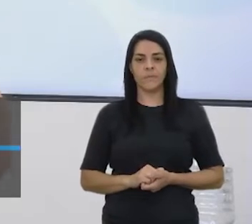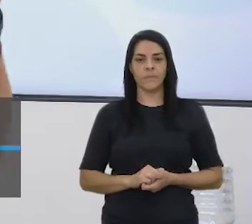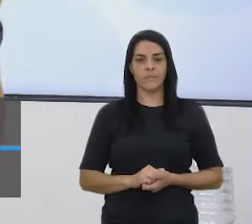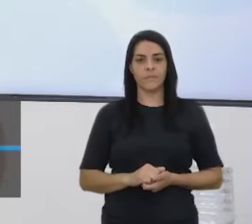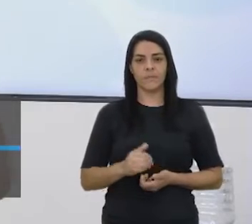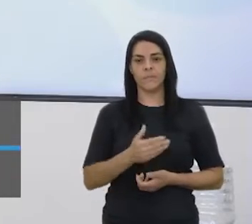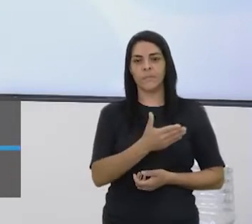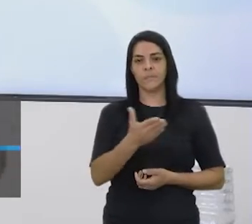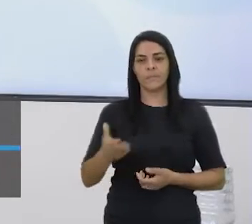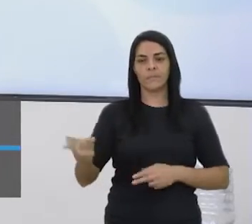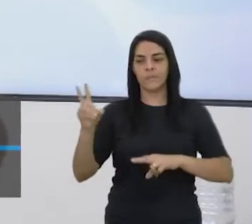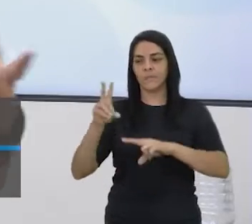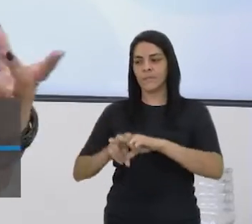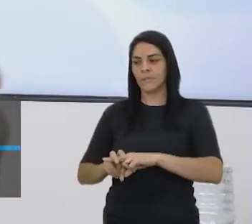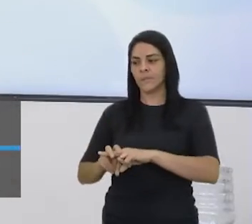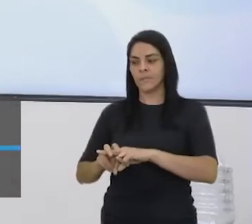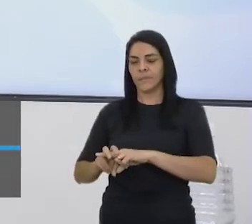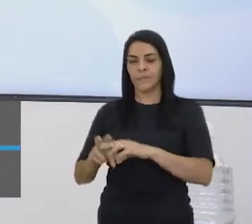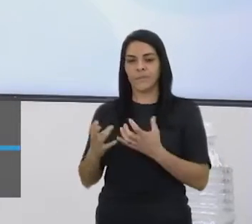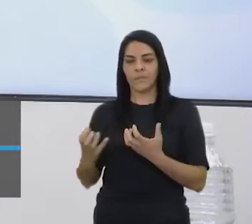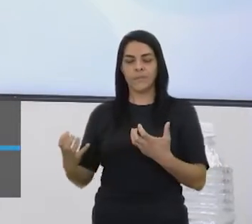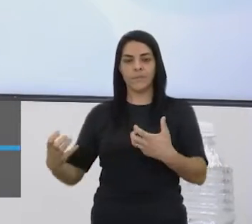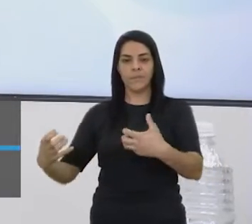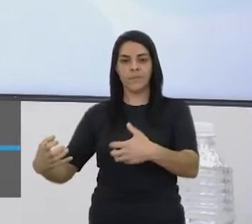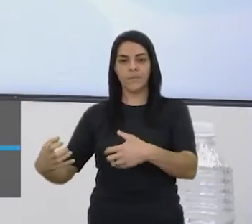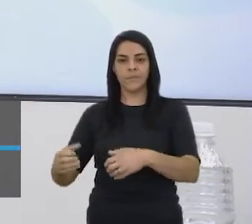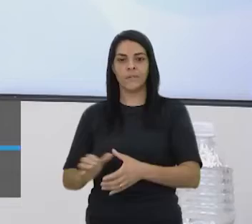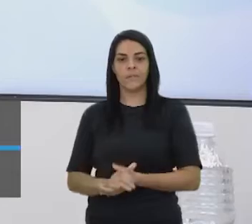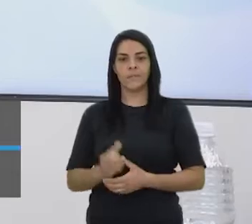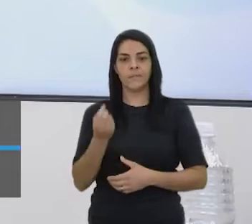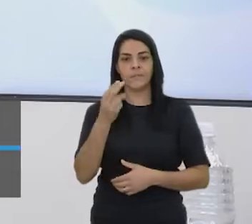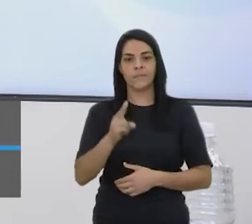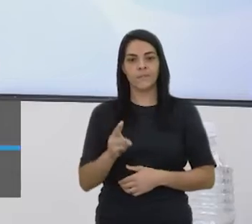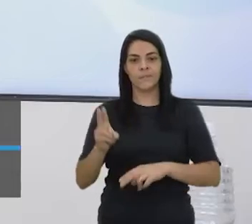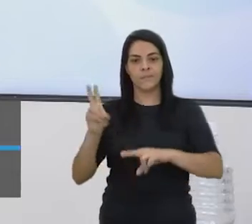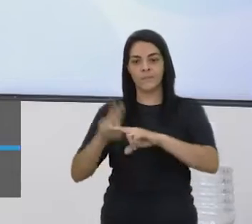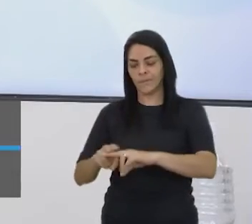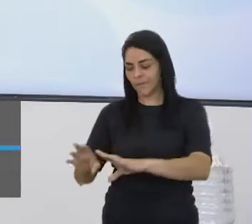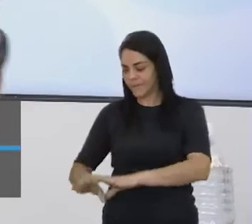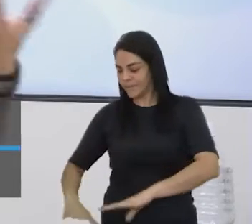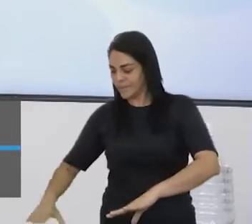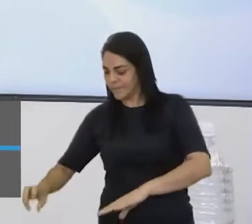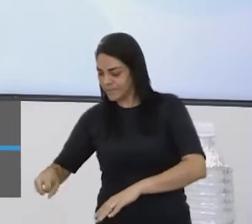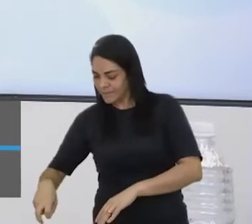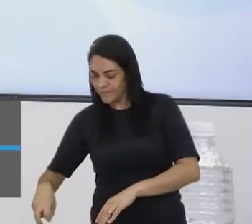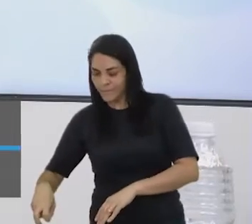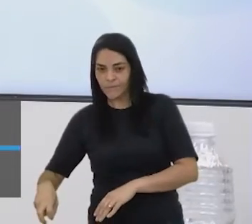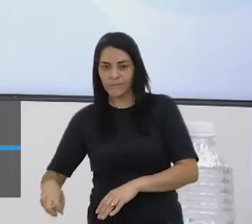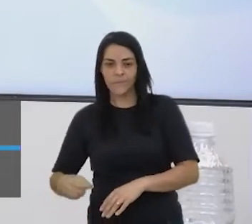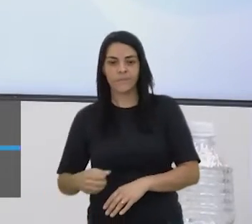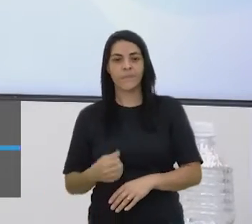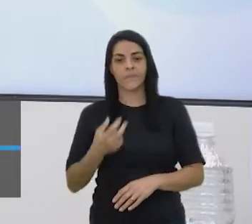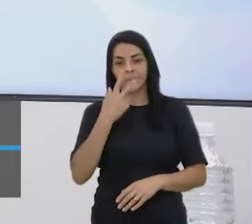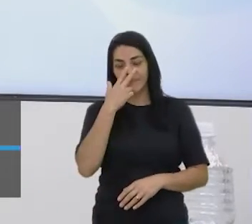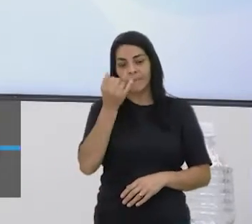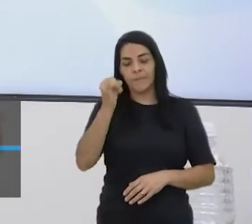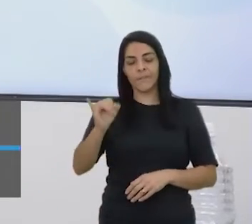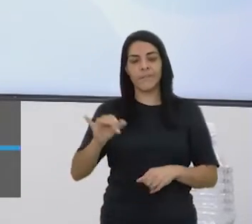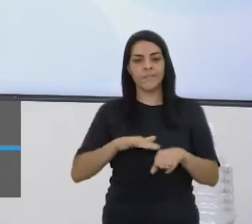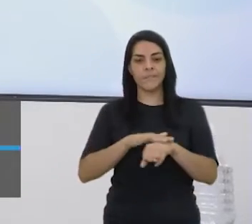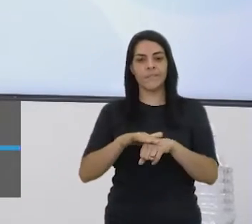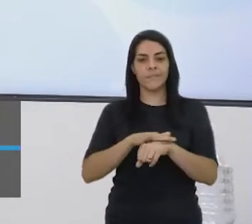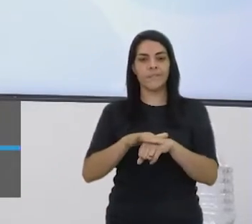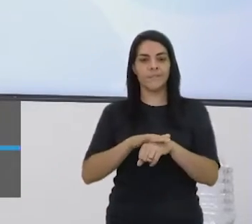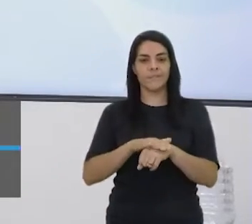ali sentado no chão pleno E você tá me assistindo a gente não consegue conversar como se a gente tivesse pessoalmente Mas